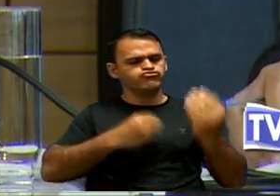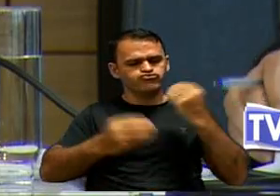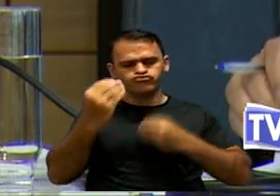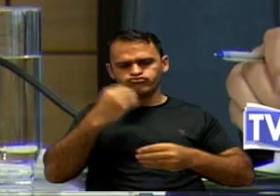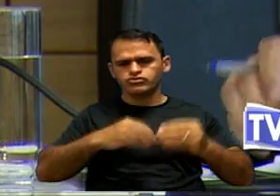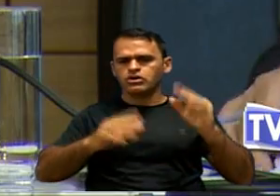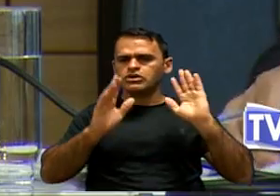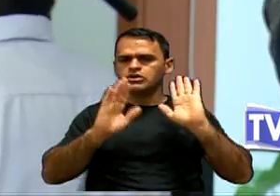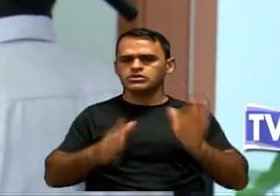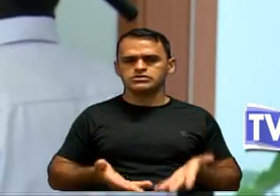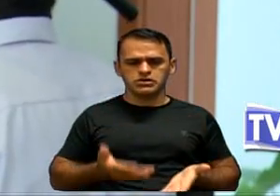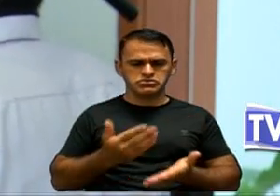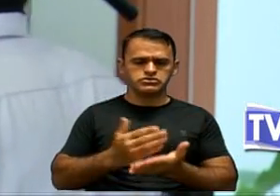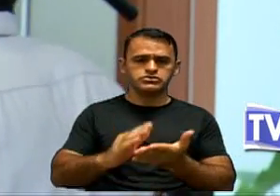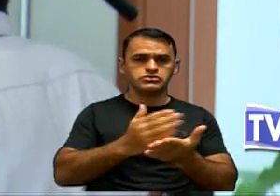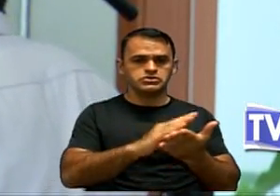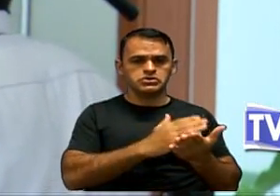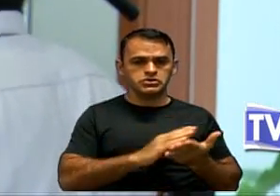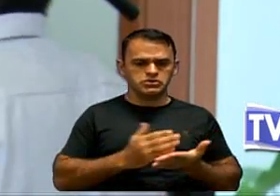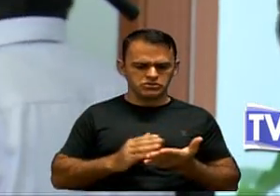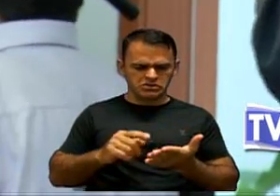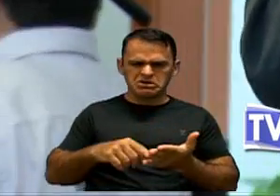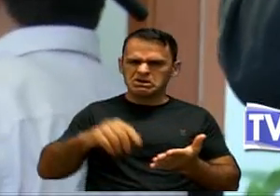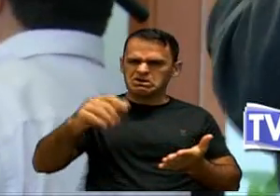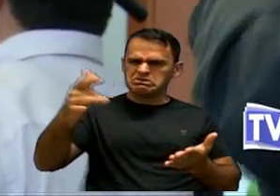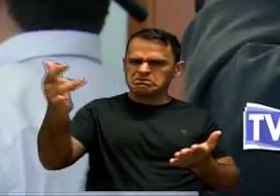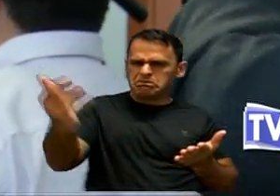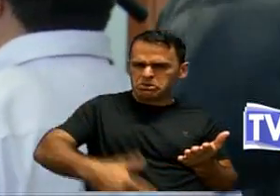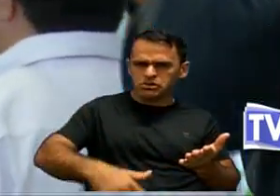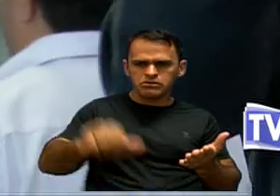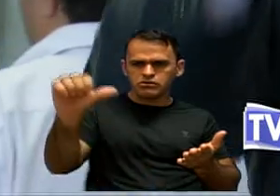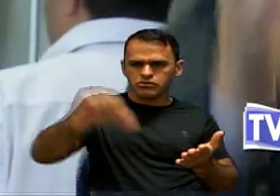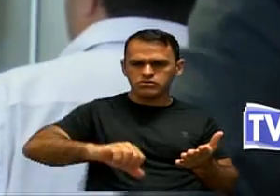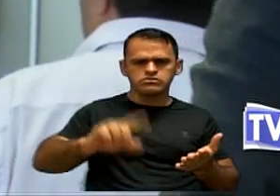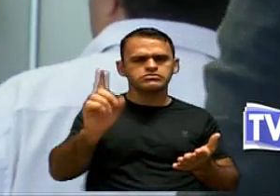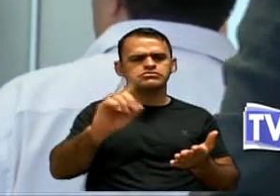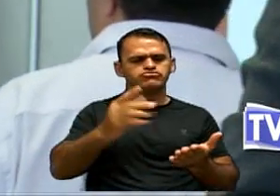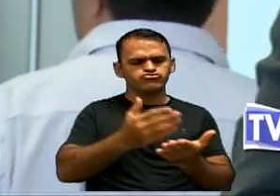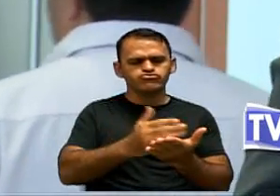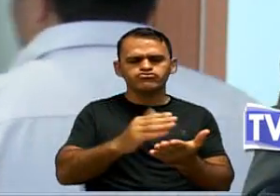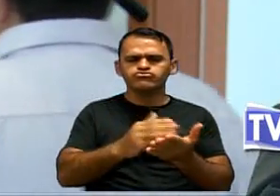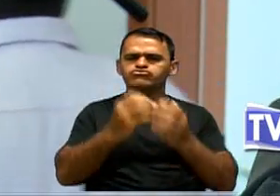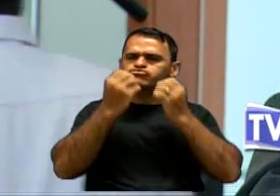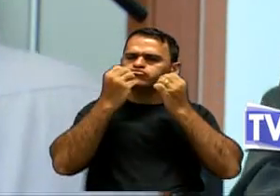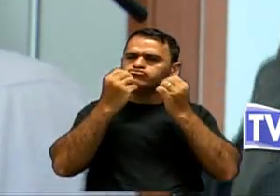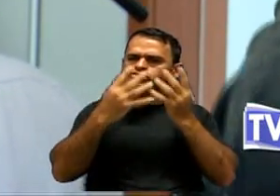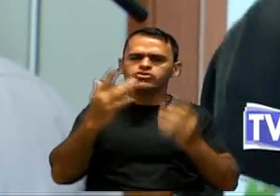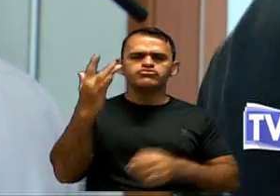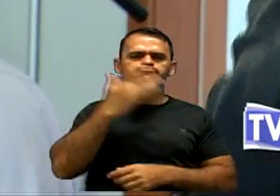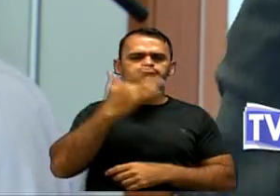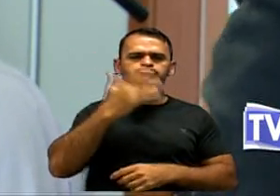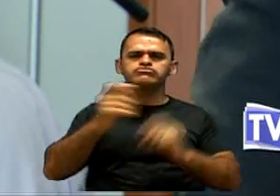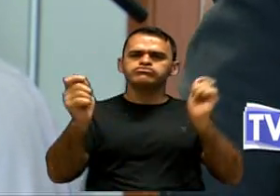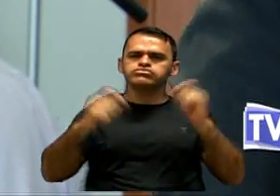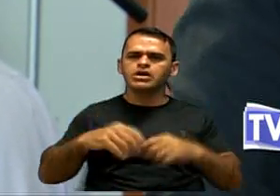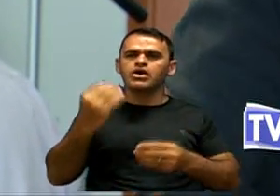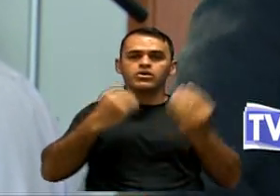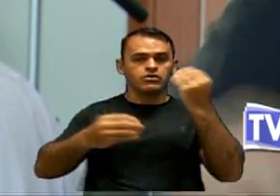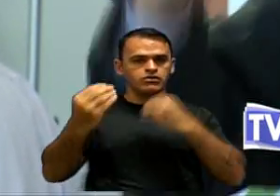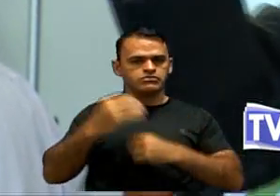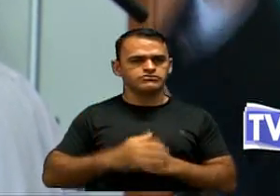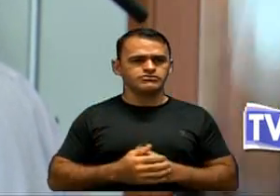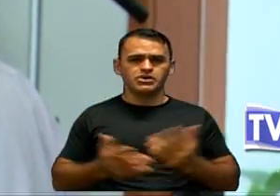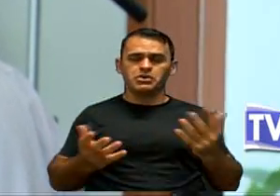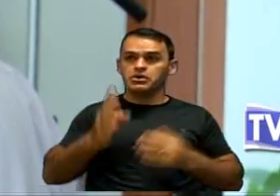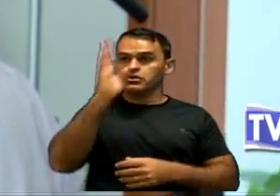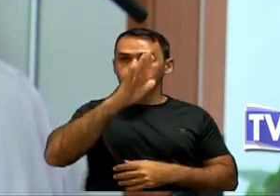que está sendo jogada, mas não é uma sobra ruim, não, uma sobra fresca, uma sobra que é feita no dia para as crianças. Então, nessa crise,